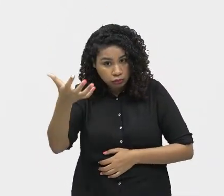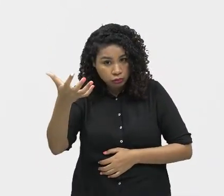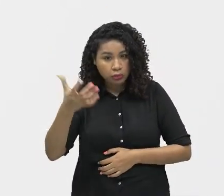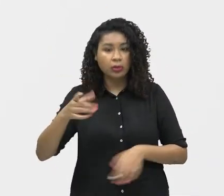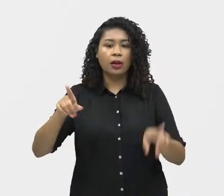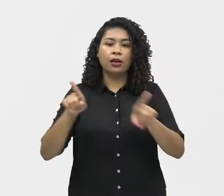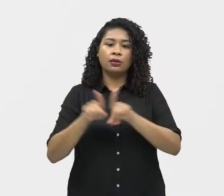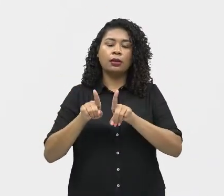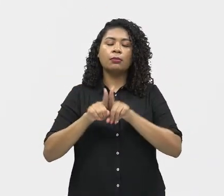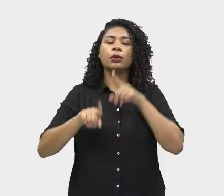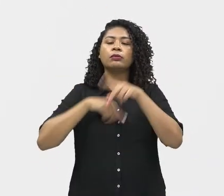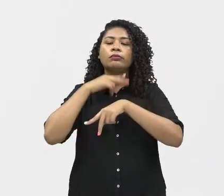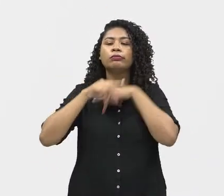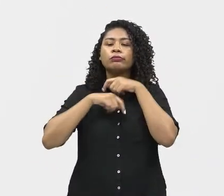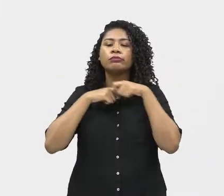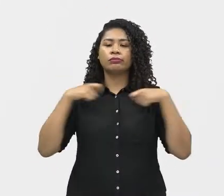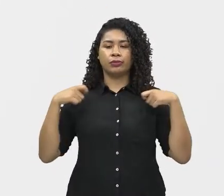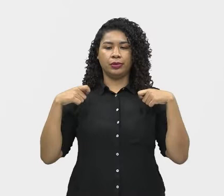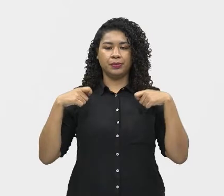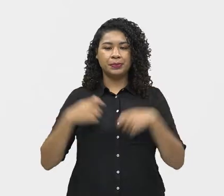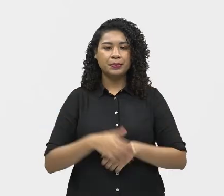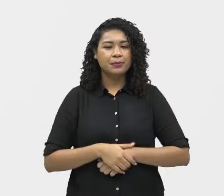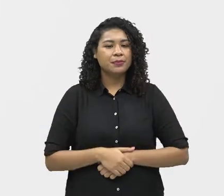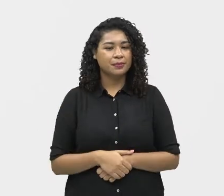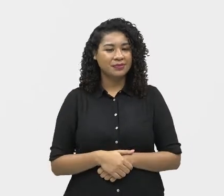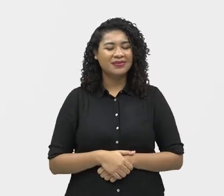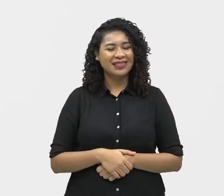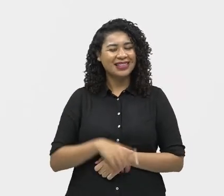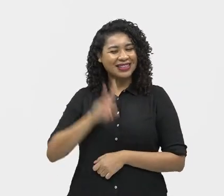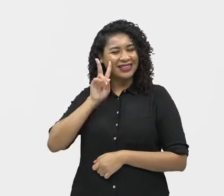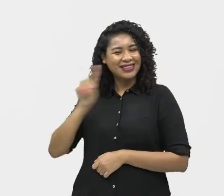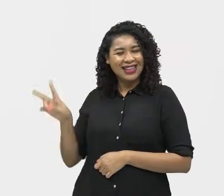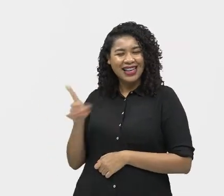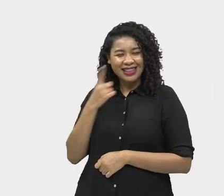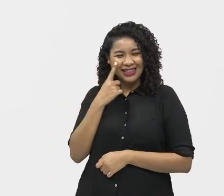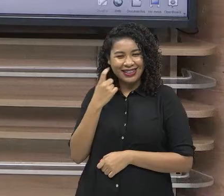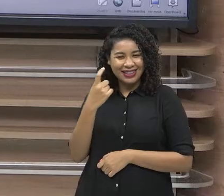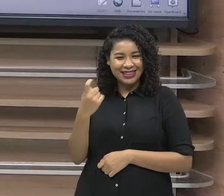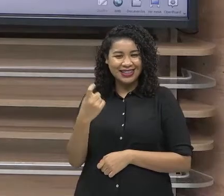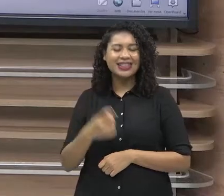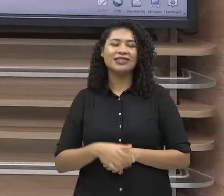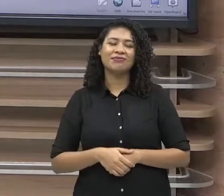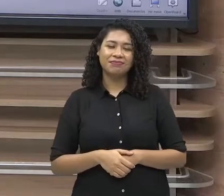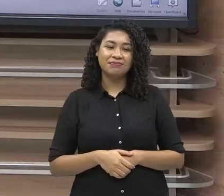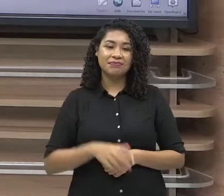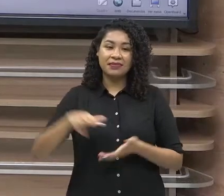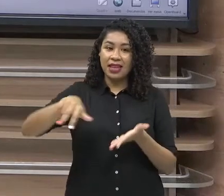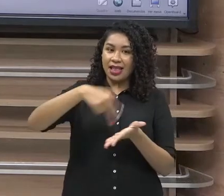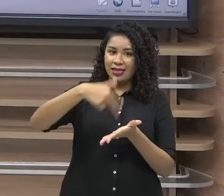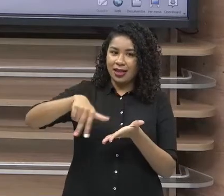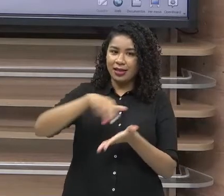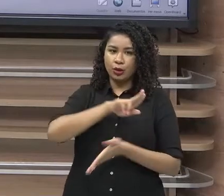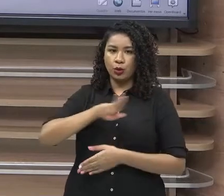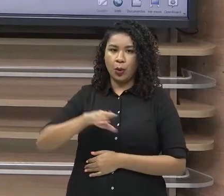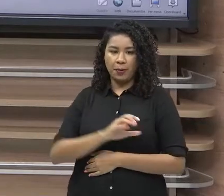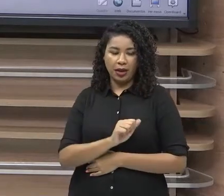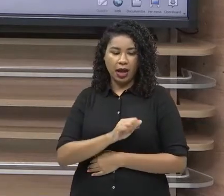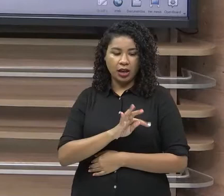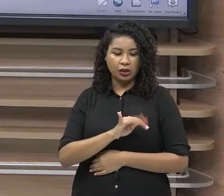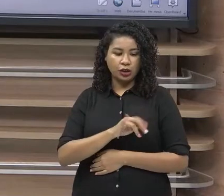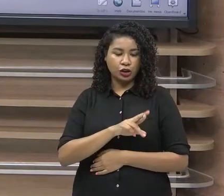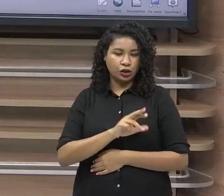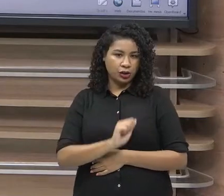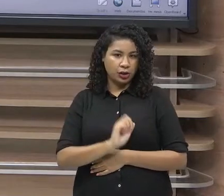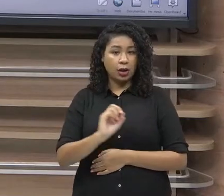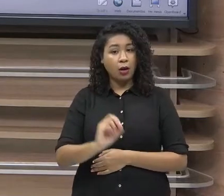os boiadeiros. Olha só que interessante. Essa dança também, catira ou cateretê, ela tem